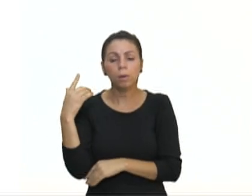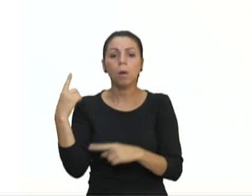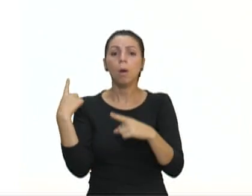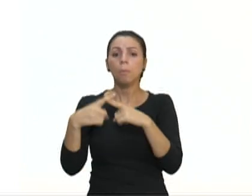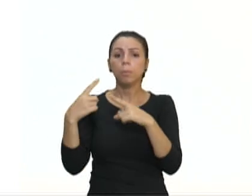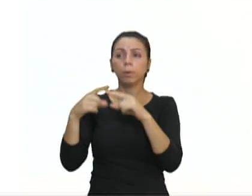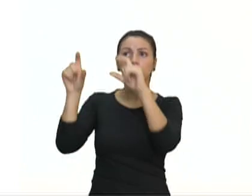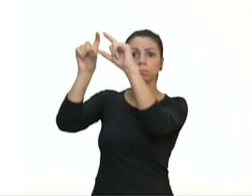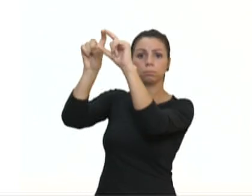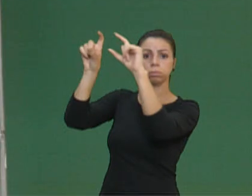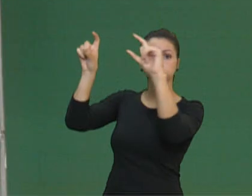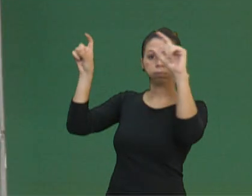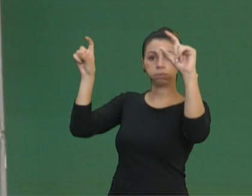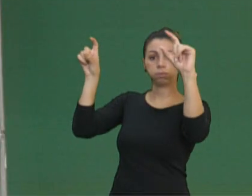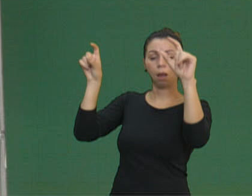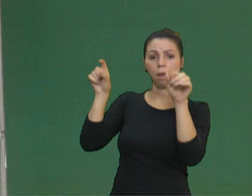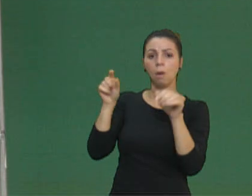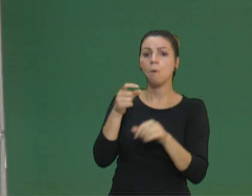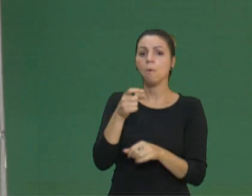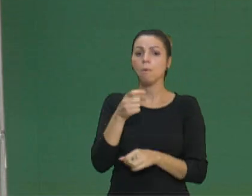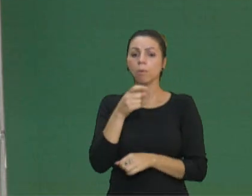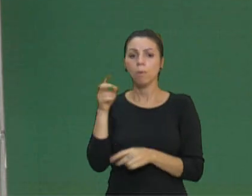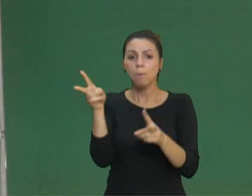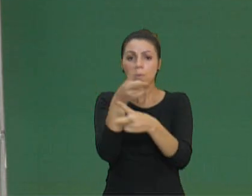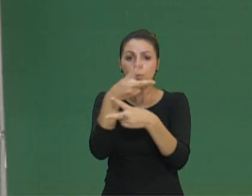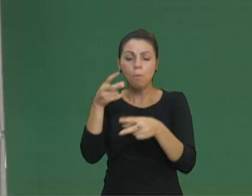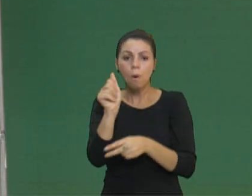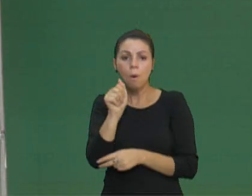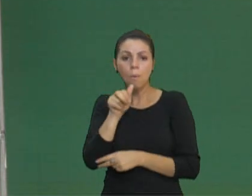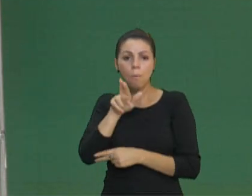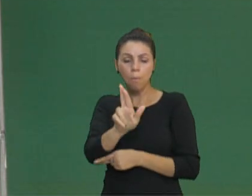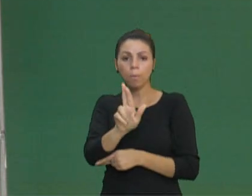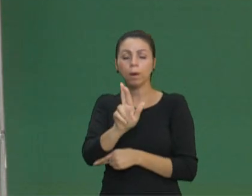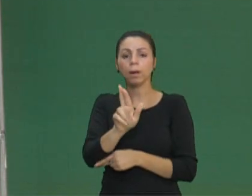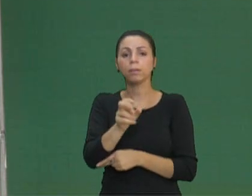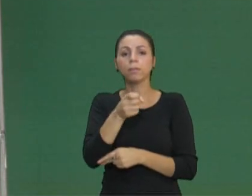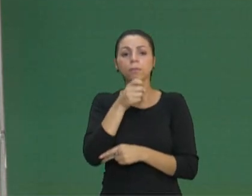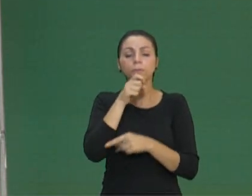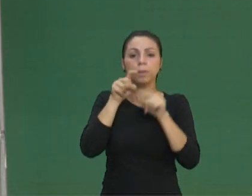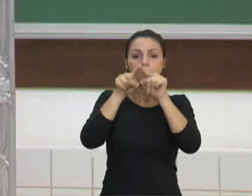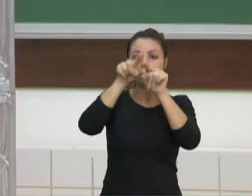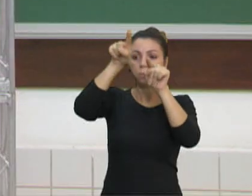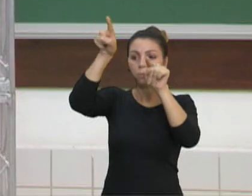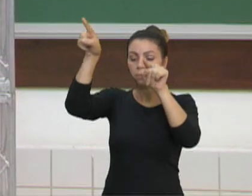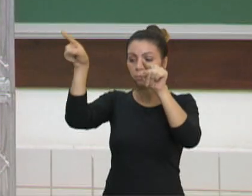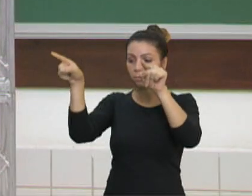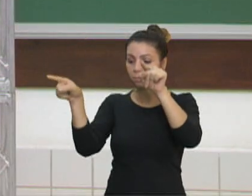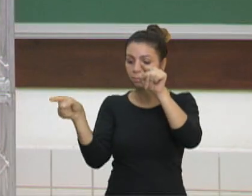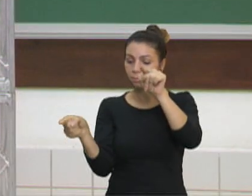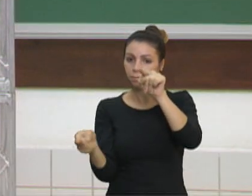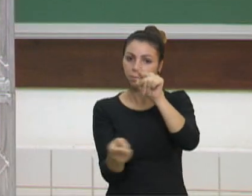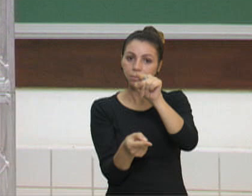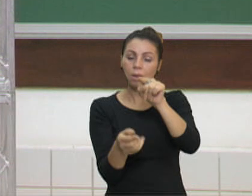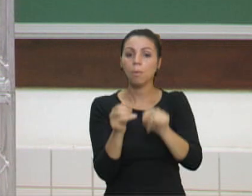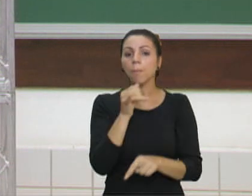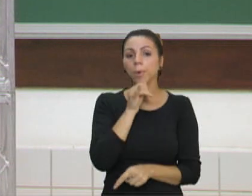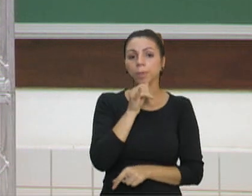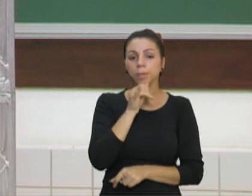vai descer, refrigerando aquele local. Se fosse um país, por exemplo, onde